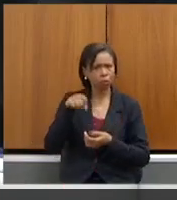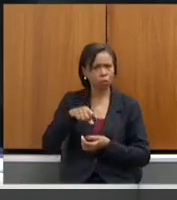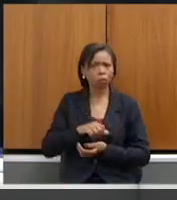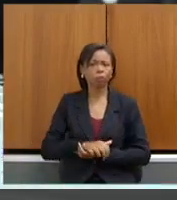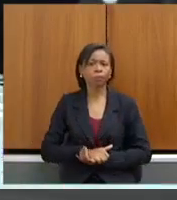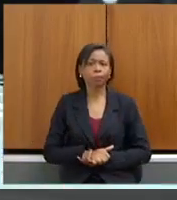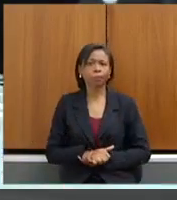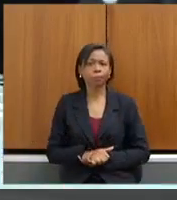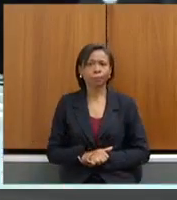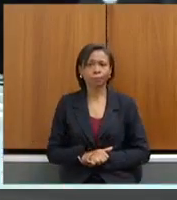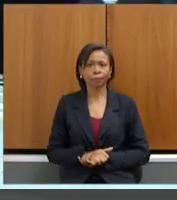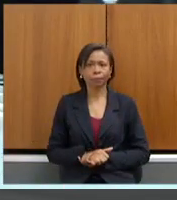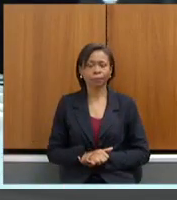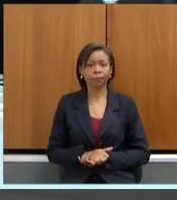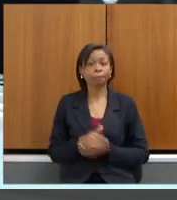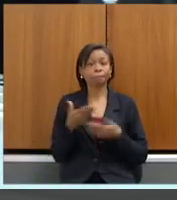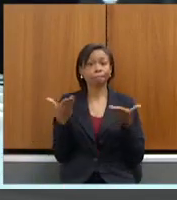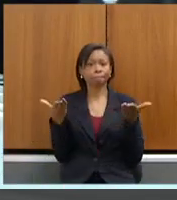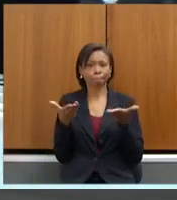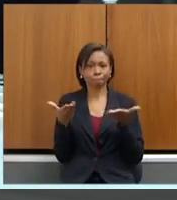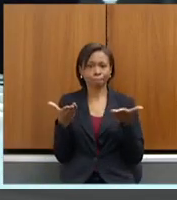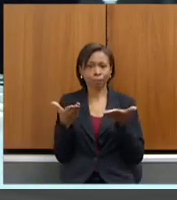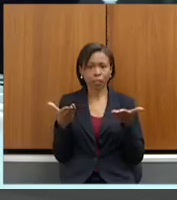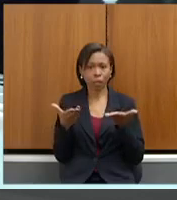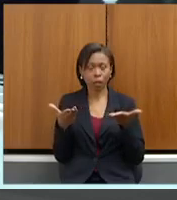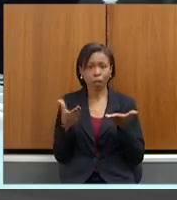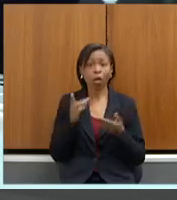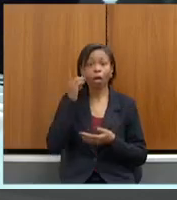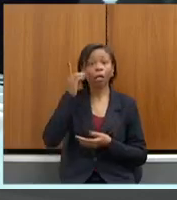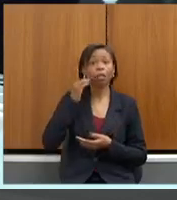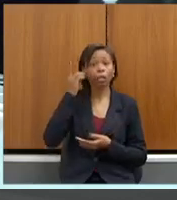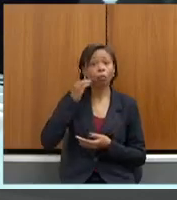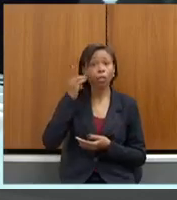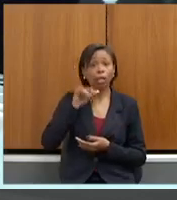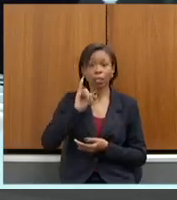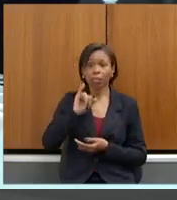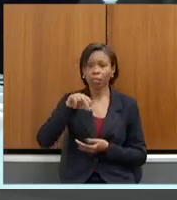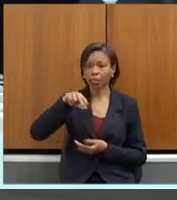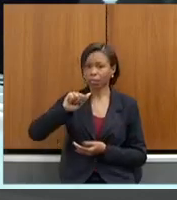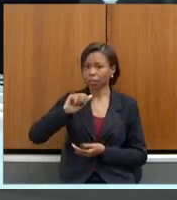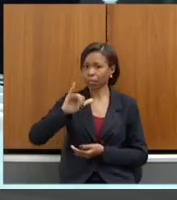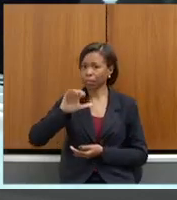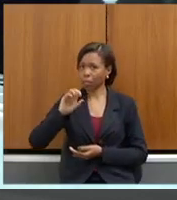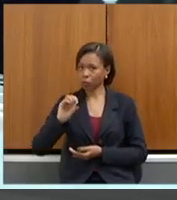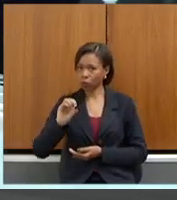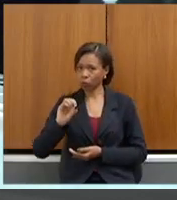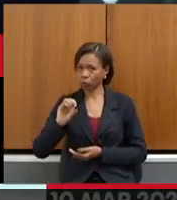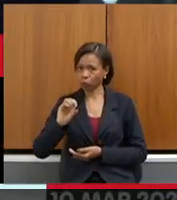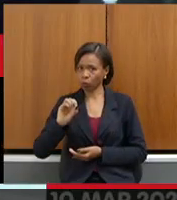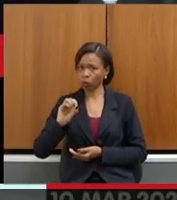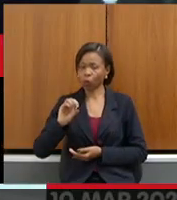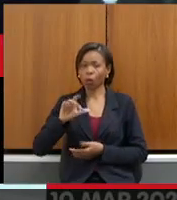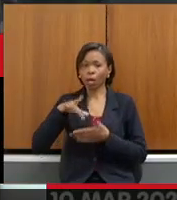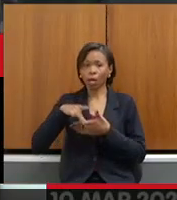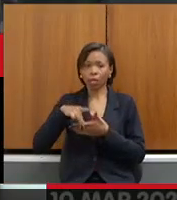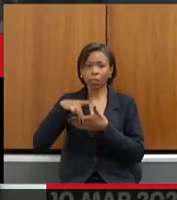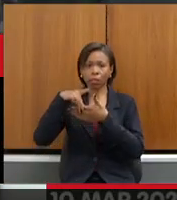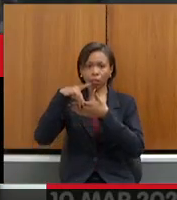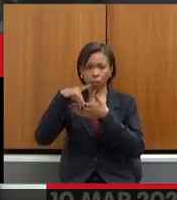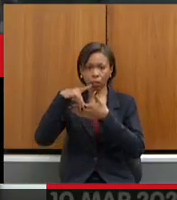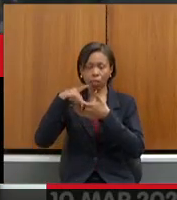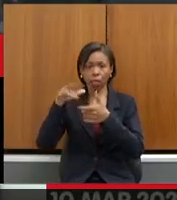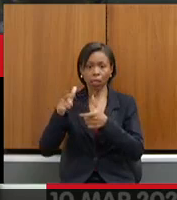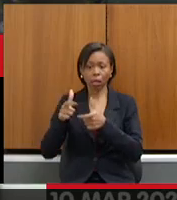e vamos agora passar a palavra o deputado Inácio Franco líder da